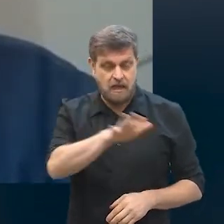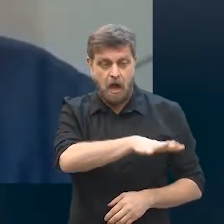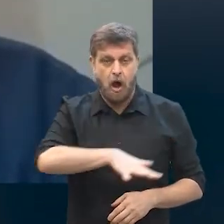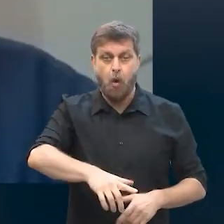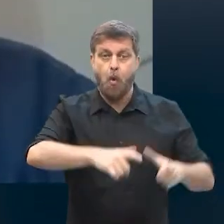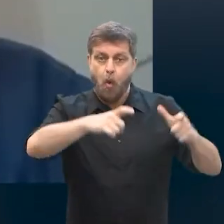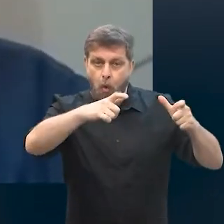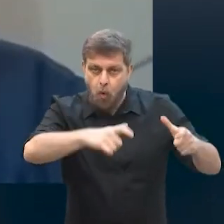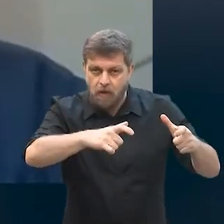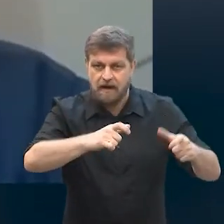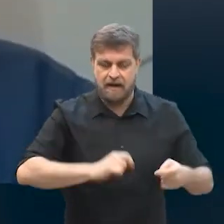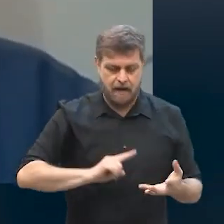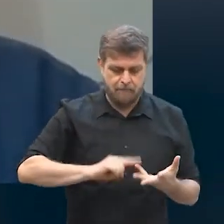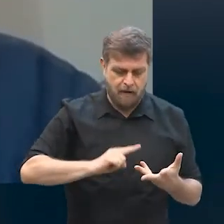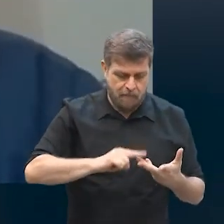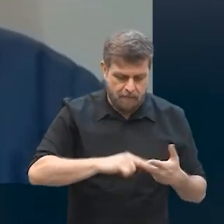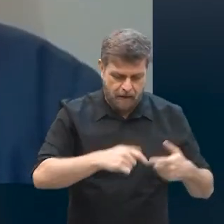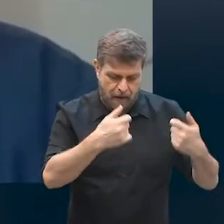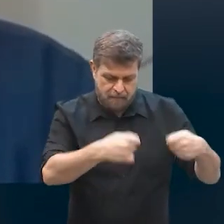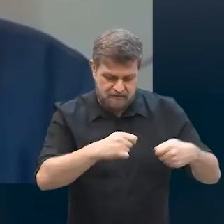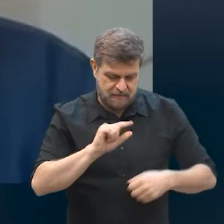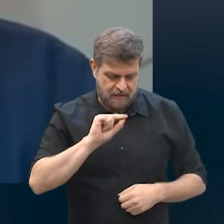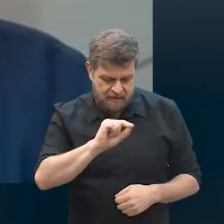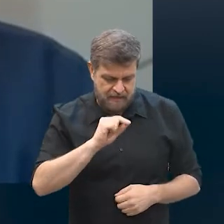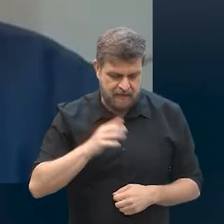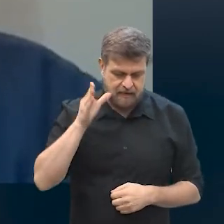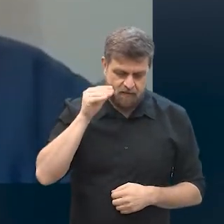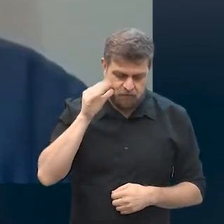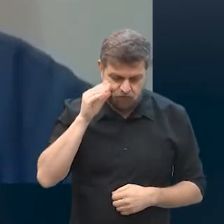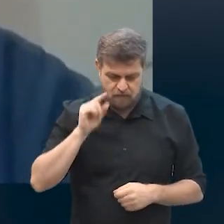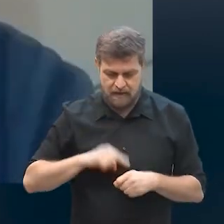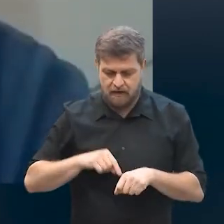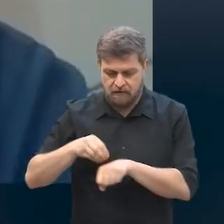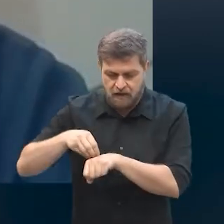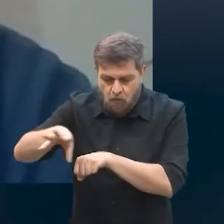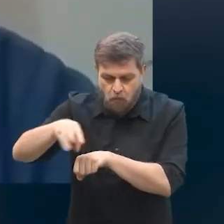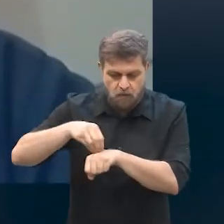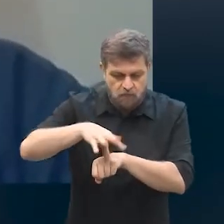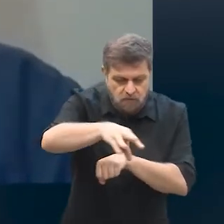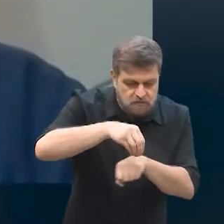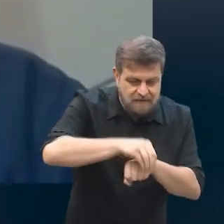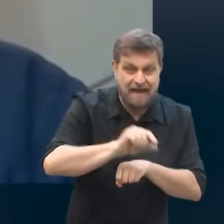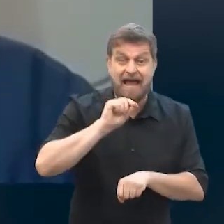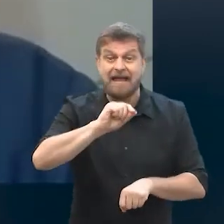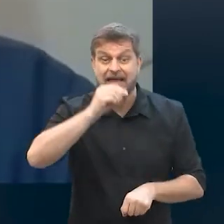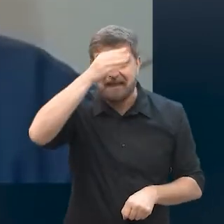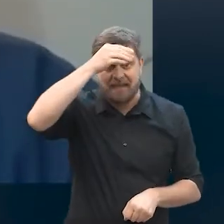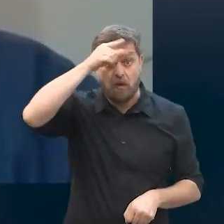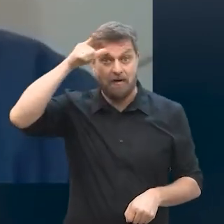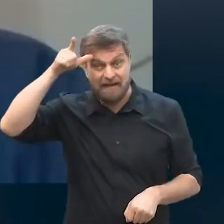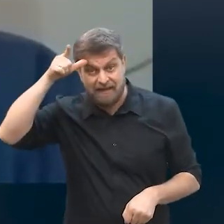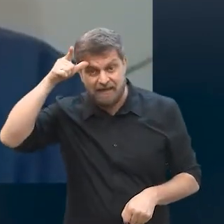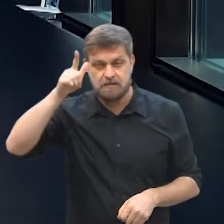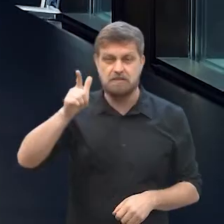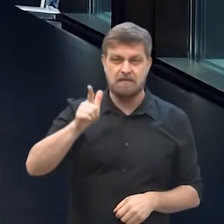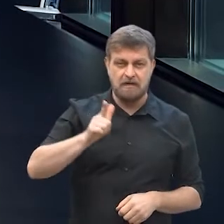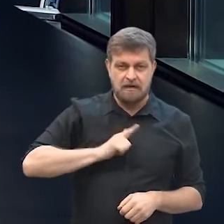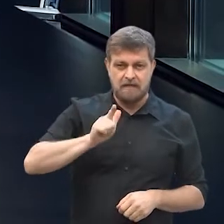instalações que você precisa, quem vão ser os teus fornecedores, quem serão os teus clientes, se